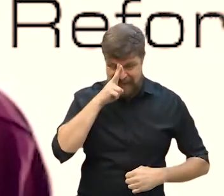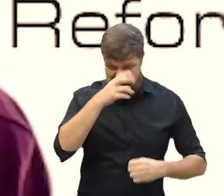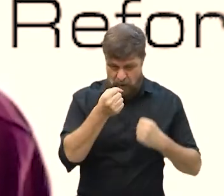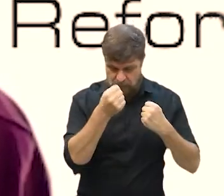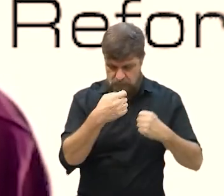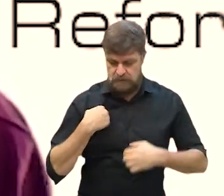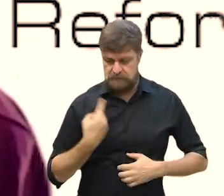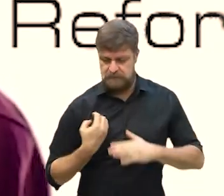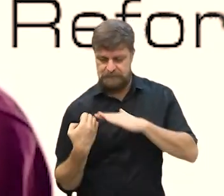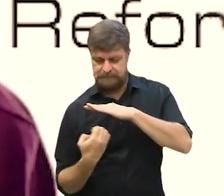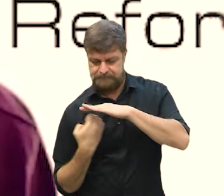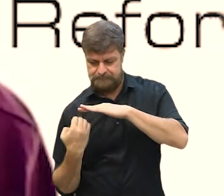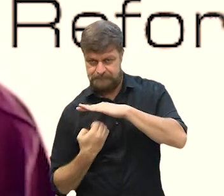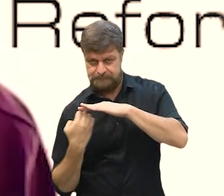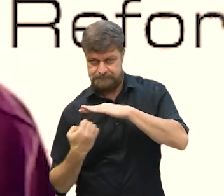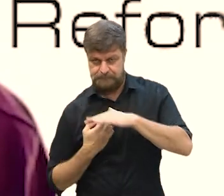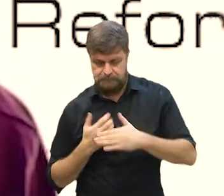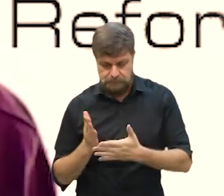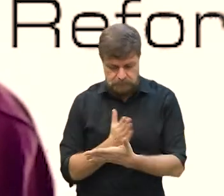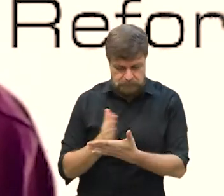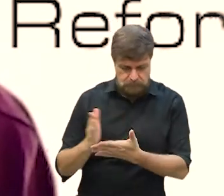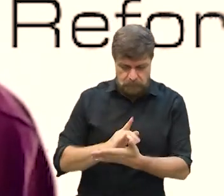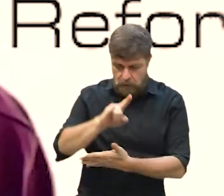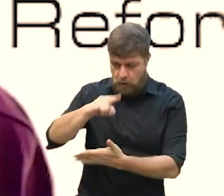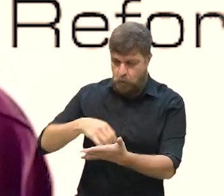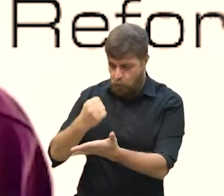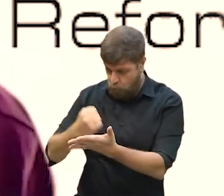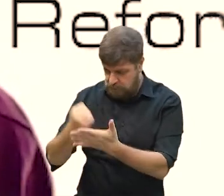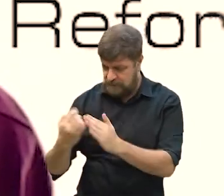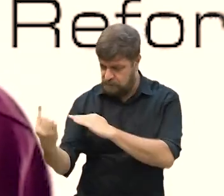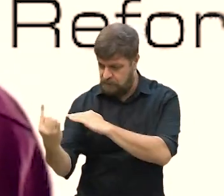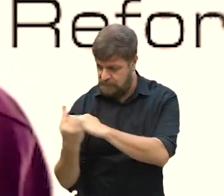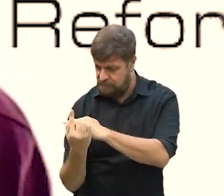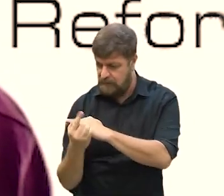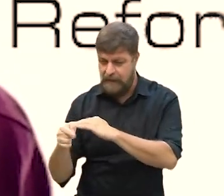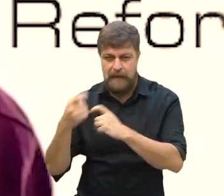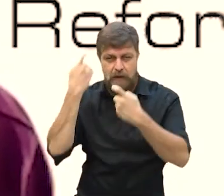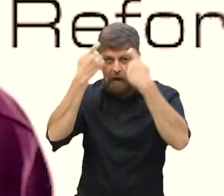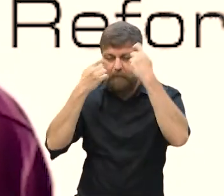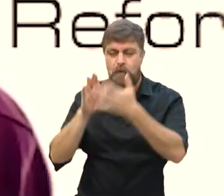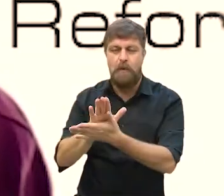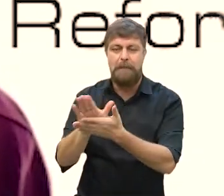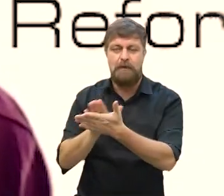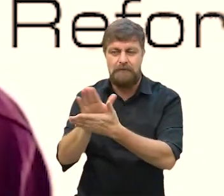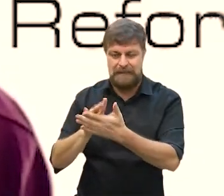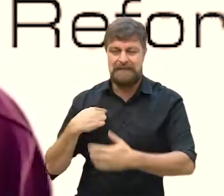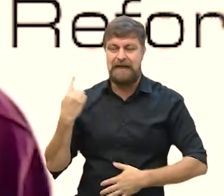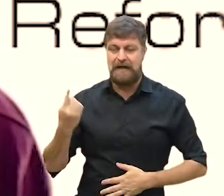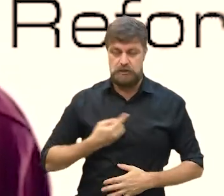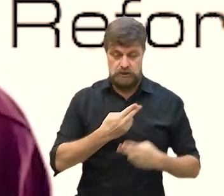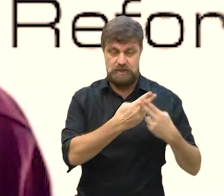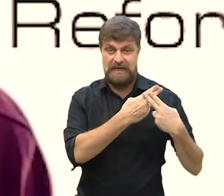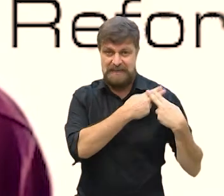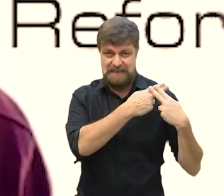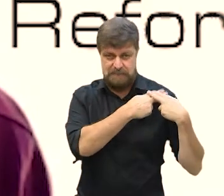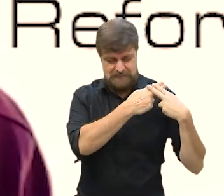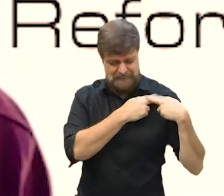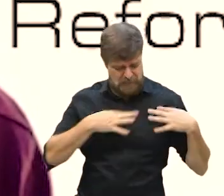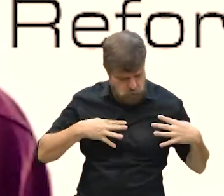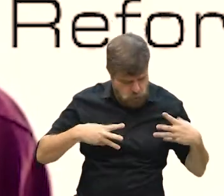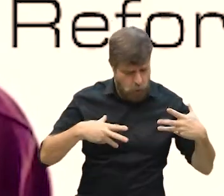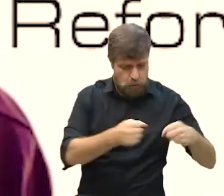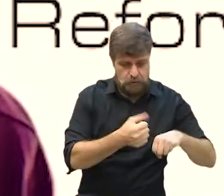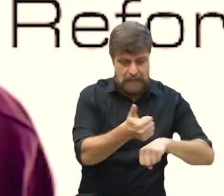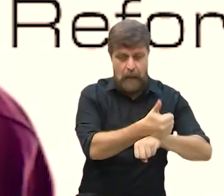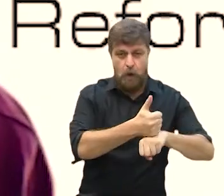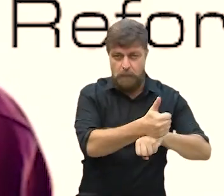fortes da DEDIC, né? A gente faz um contrato com o cliente e ele não se preocupa com nada de mão de obra, né? Toda a